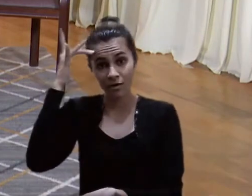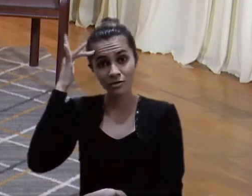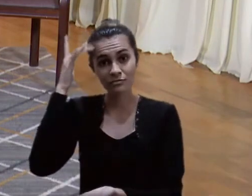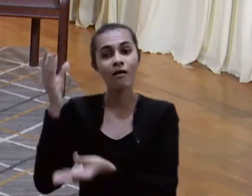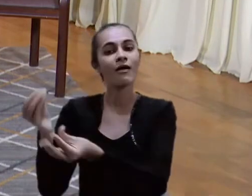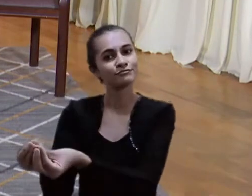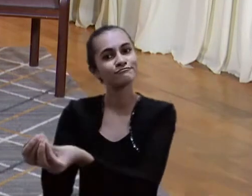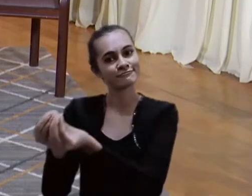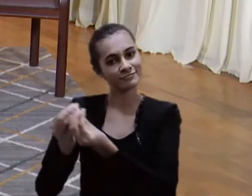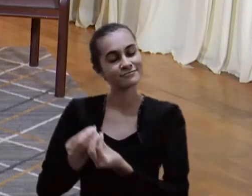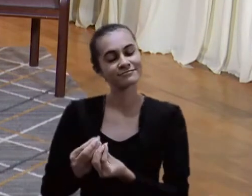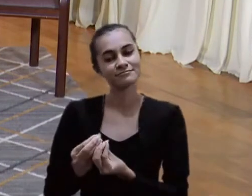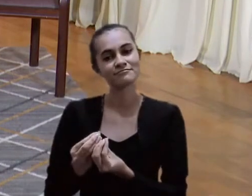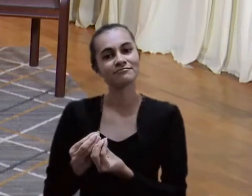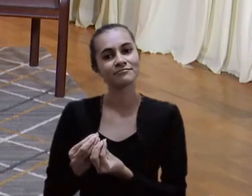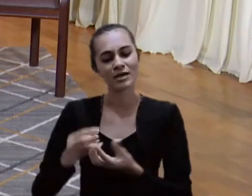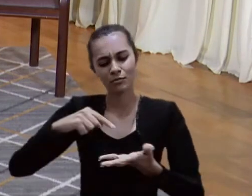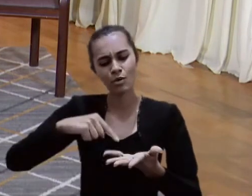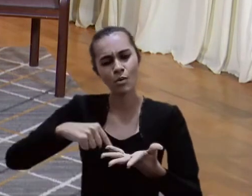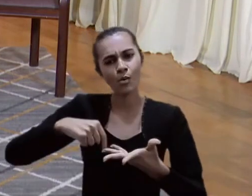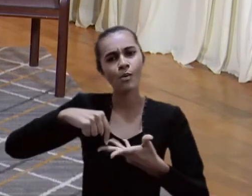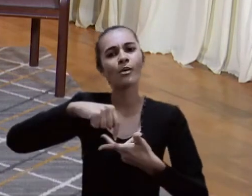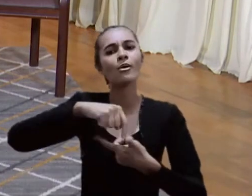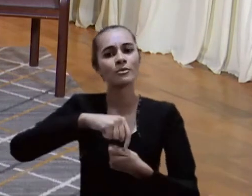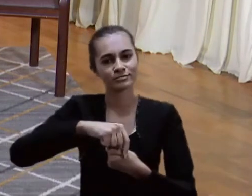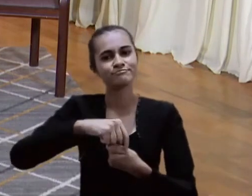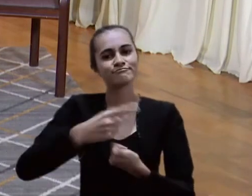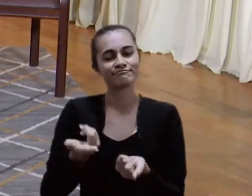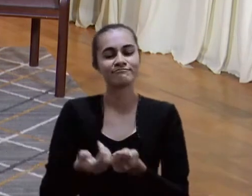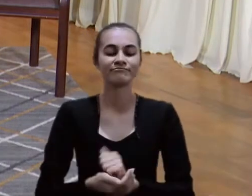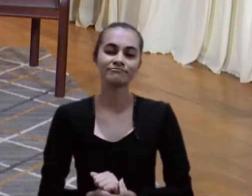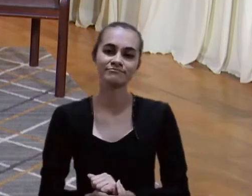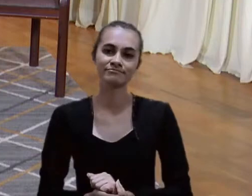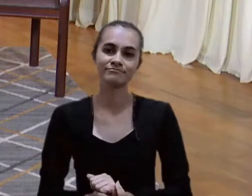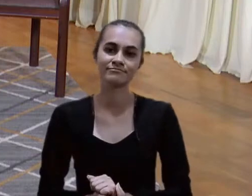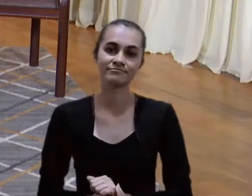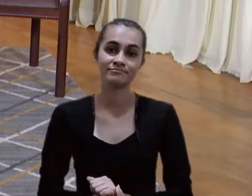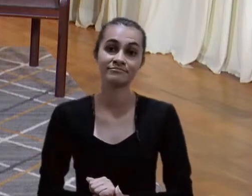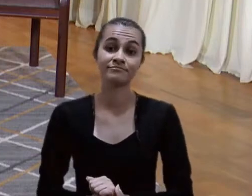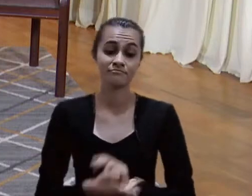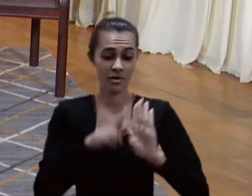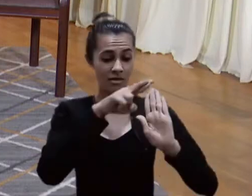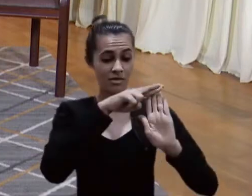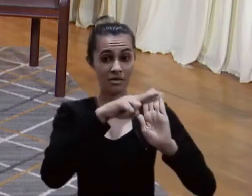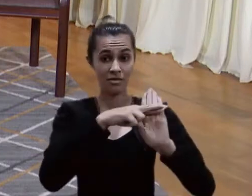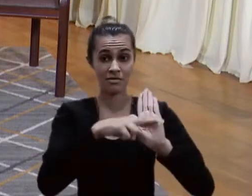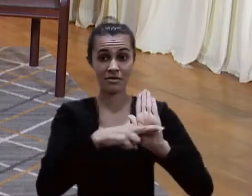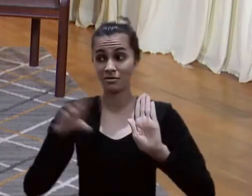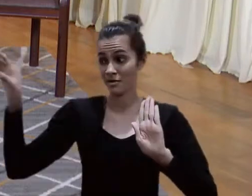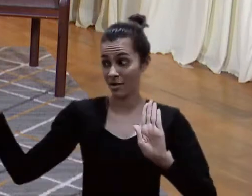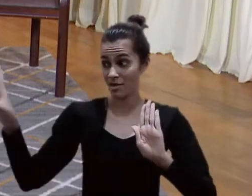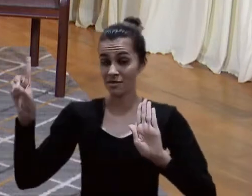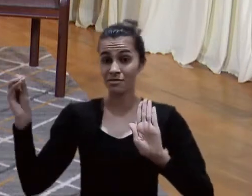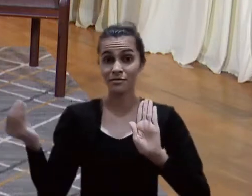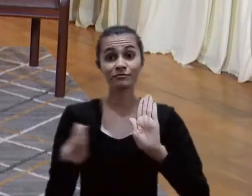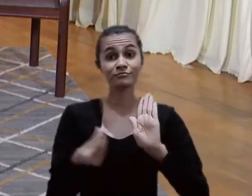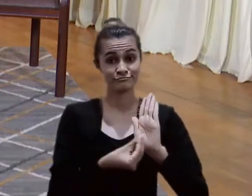sentimentos. Eis a receita divina prescrita por Cristo para a alma